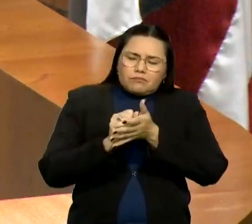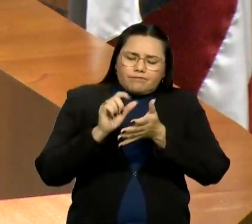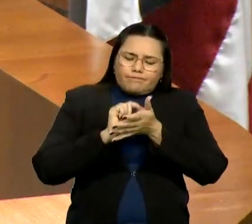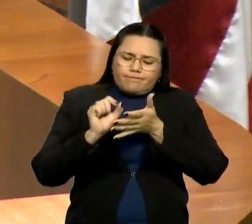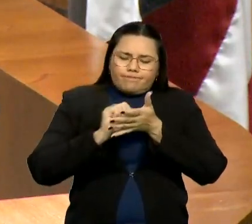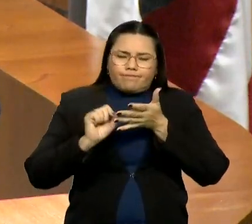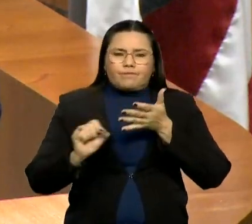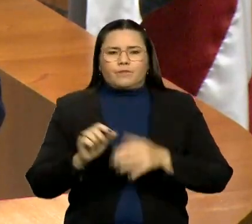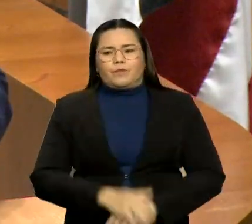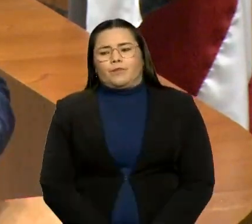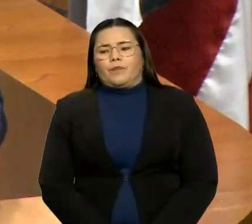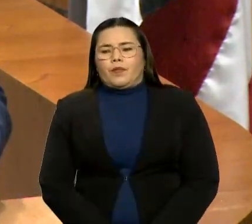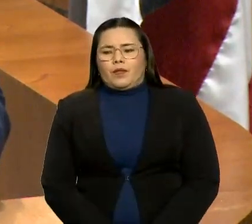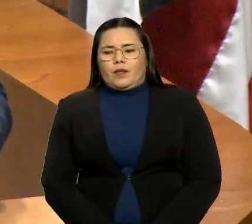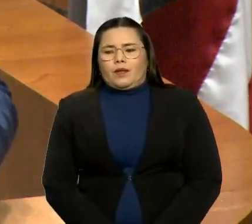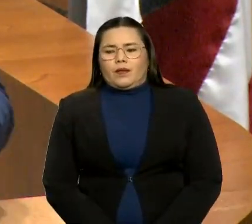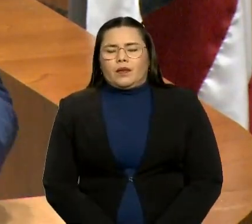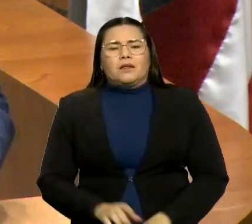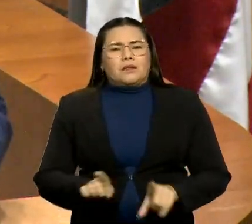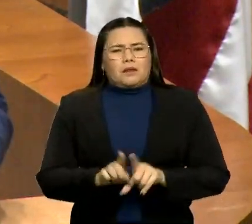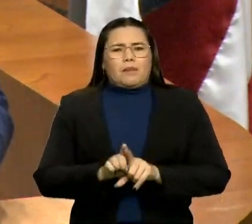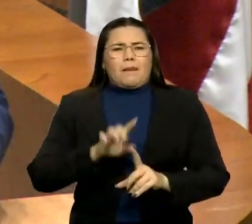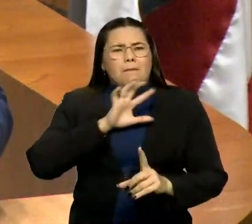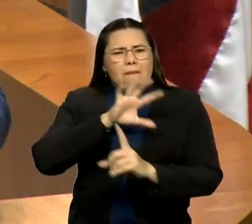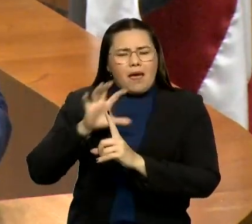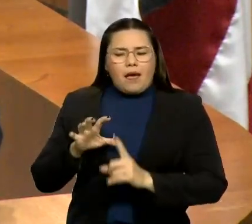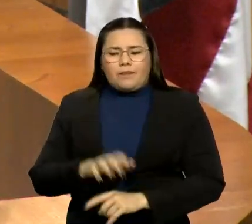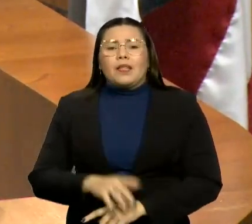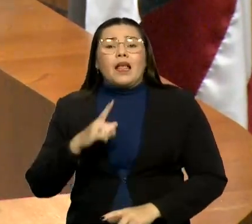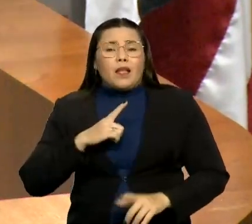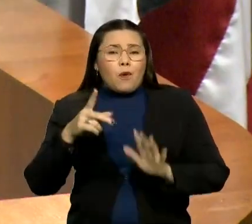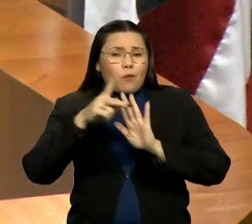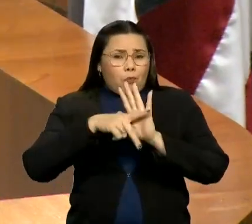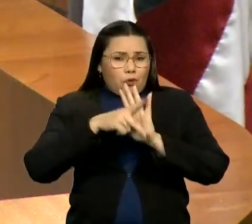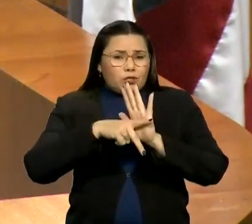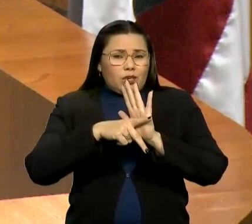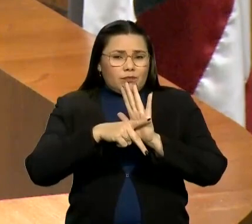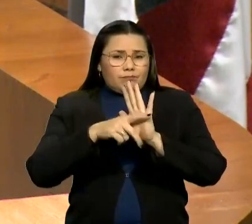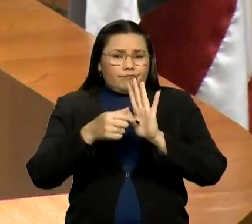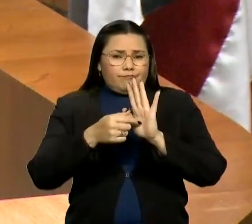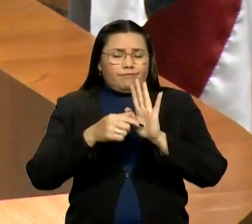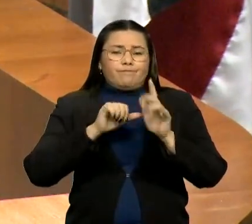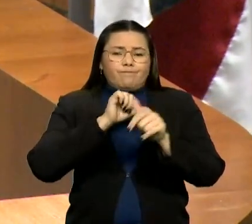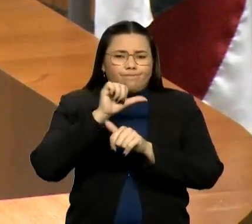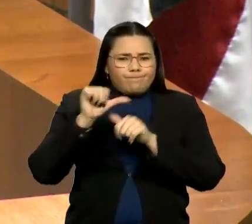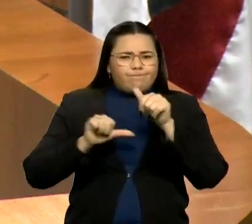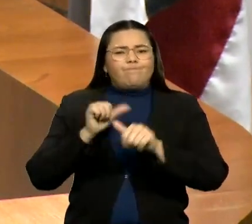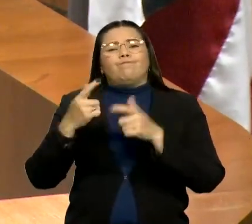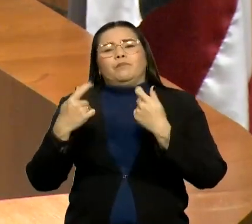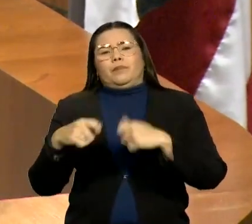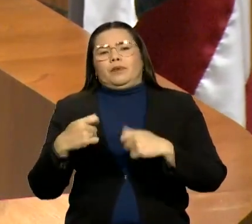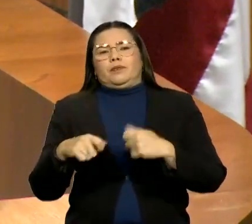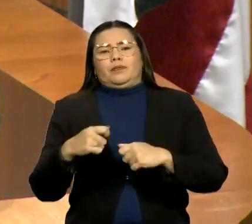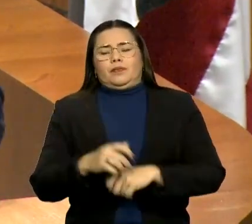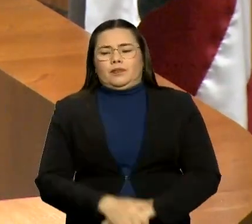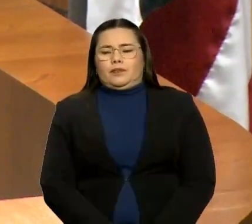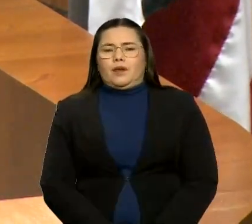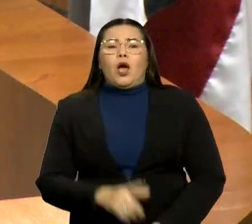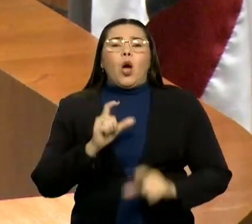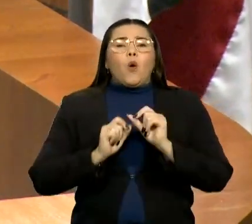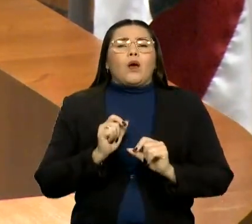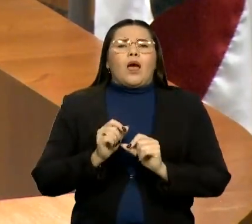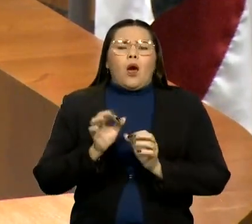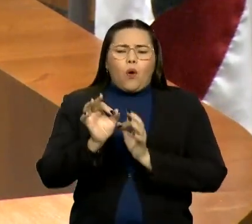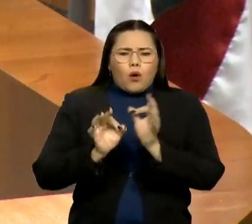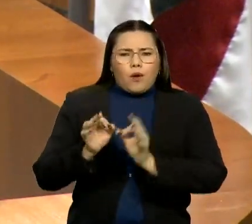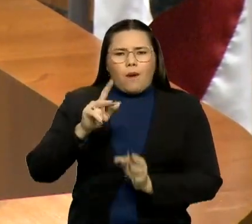que precisa ser modificado, alterado, lá na município da Raposa, que é o plano de casa e carreira dos servidores